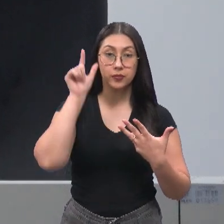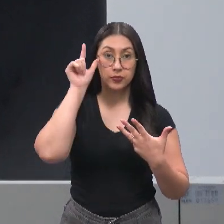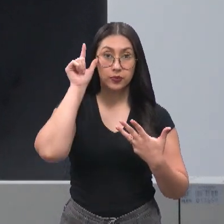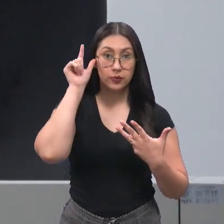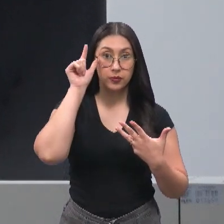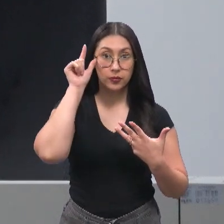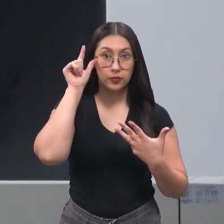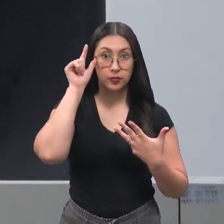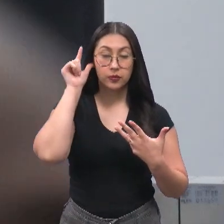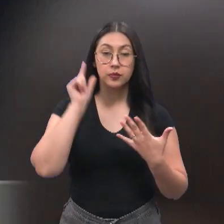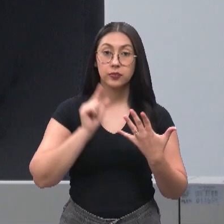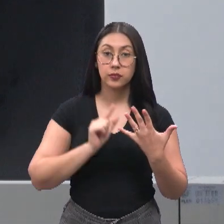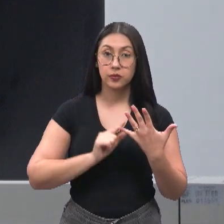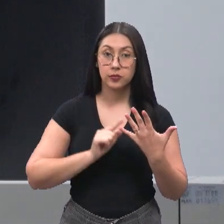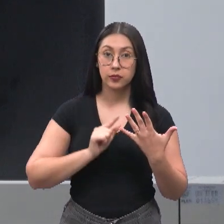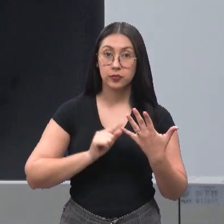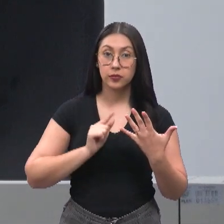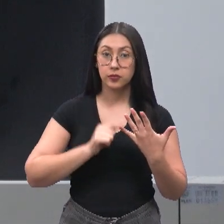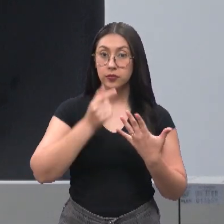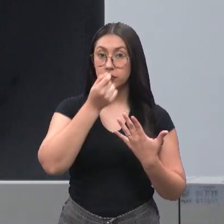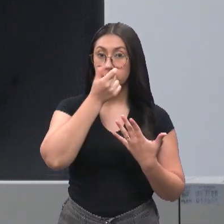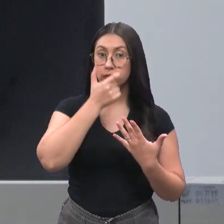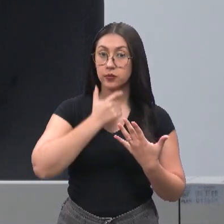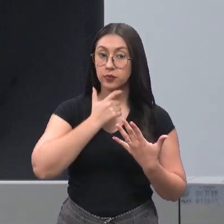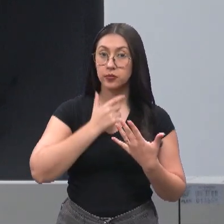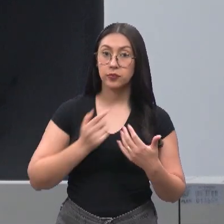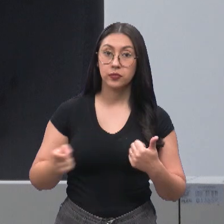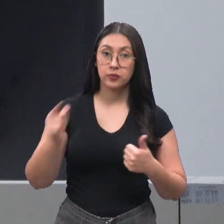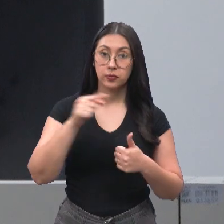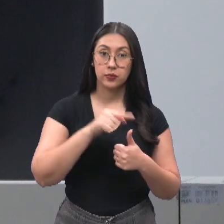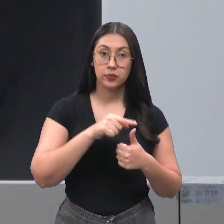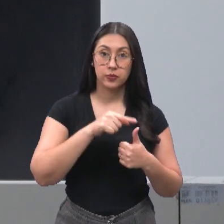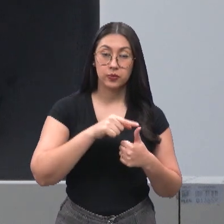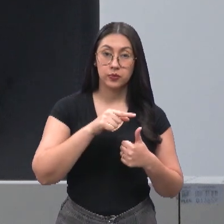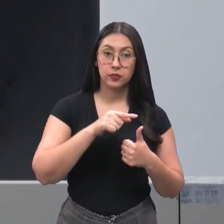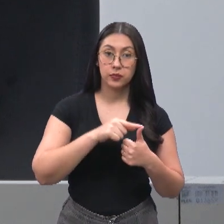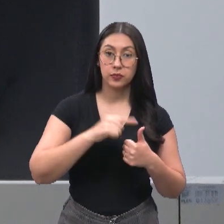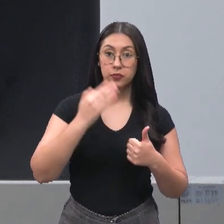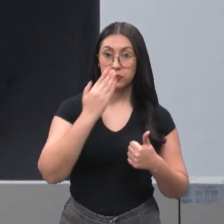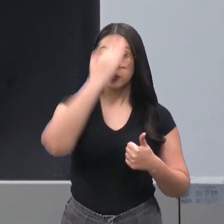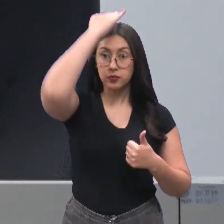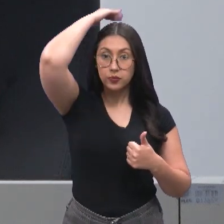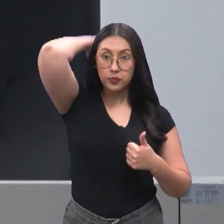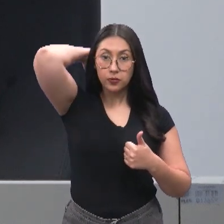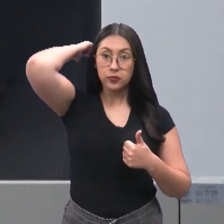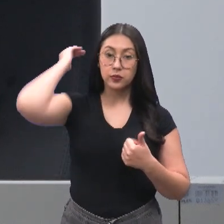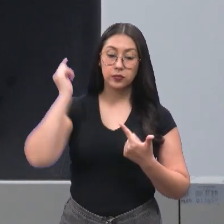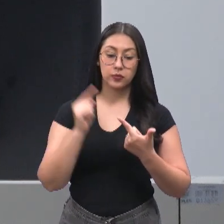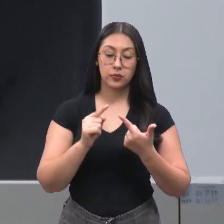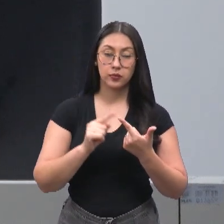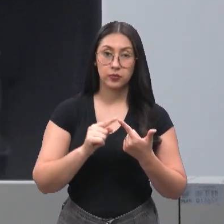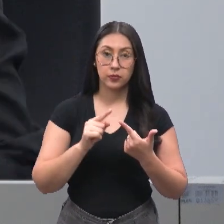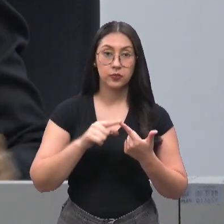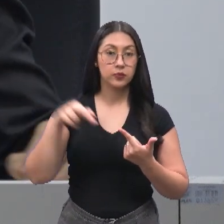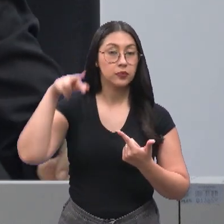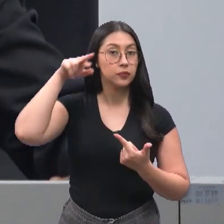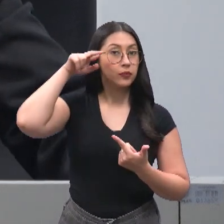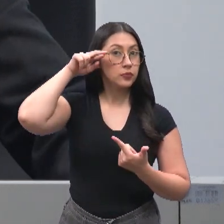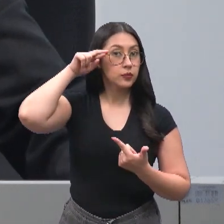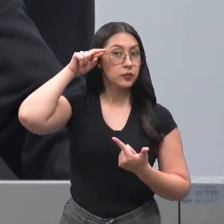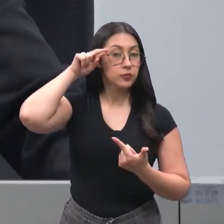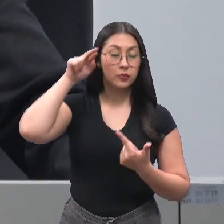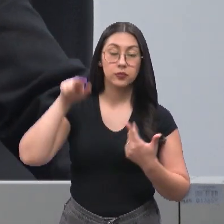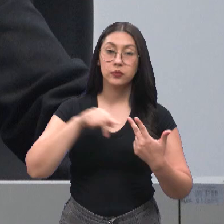vereador Roberto do Eleven, vereador Cláudio Apolinário, vereador Rogério Dacacém,